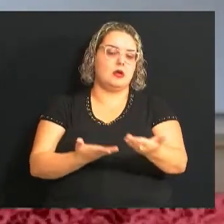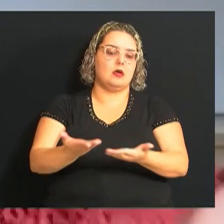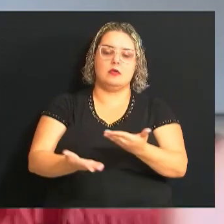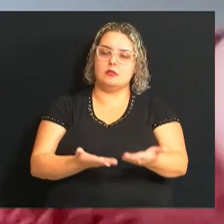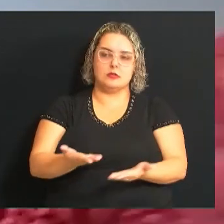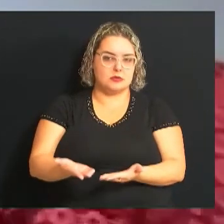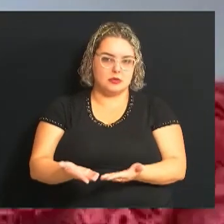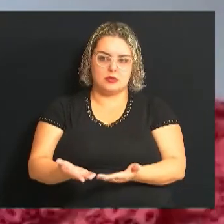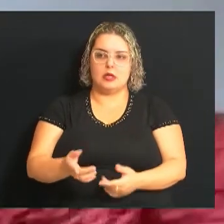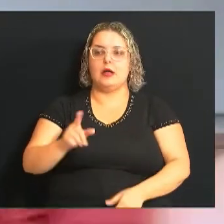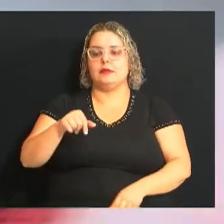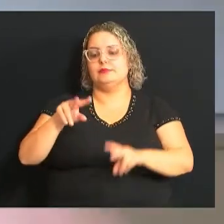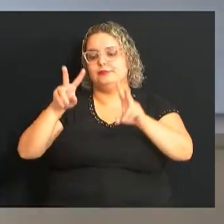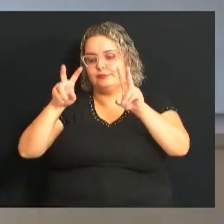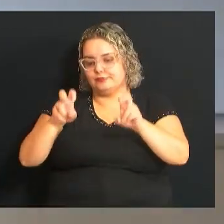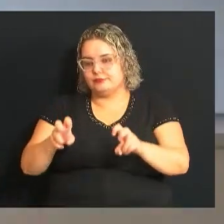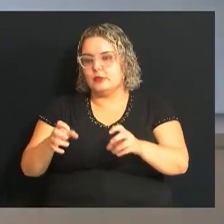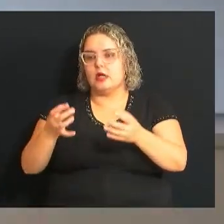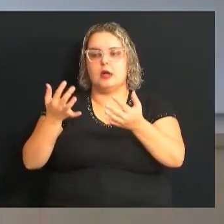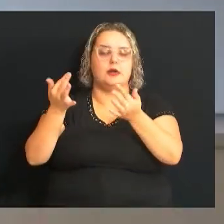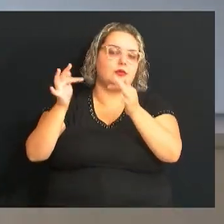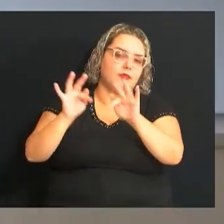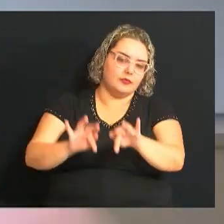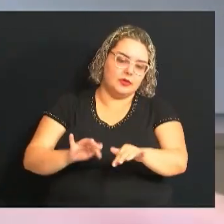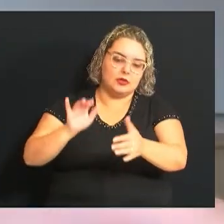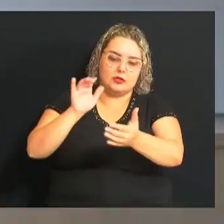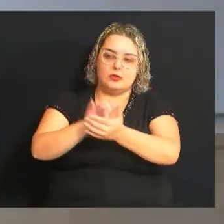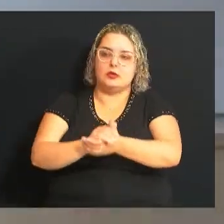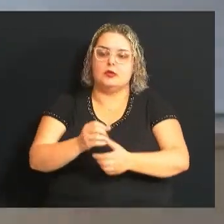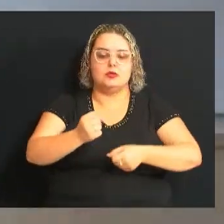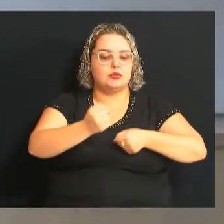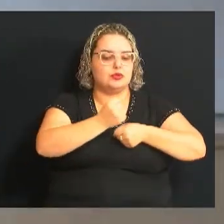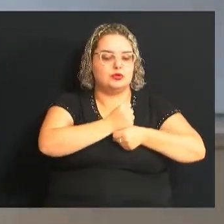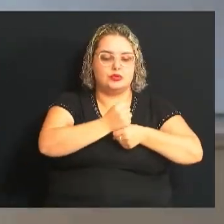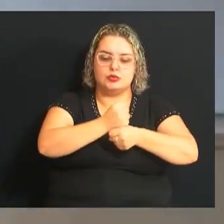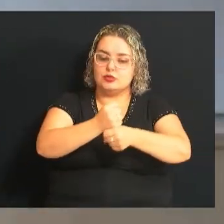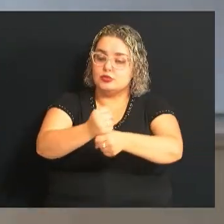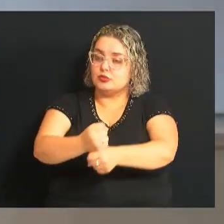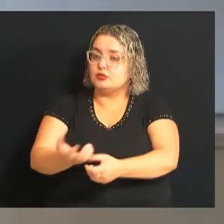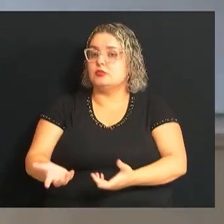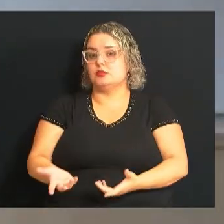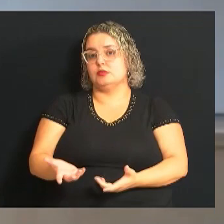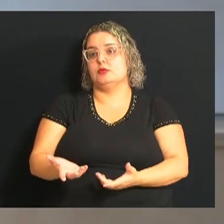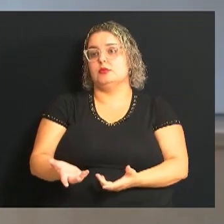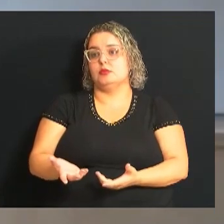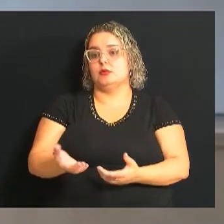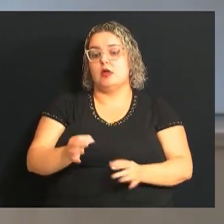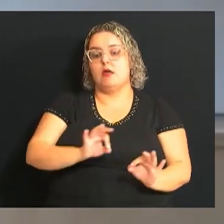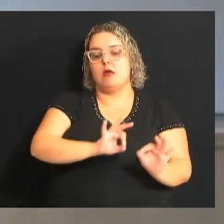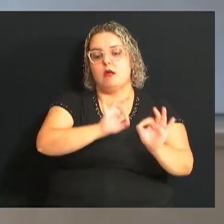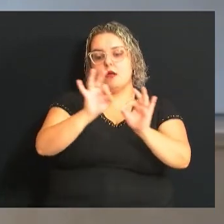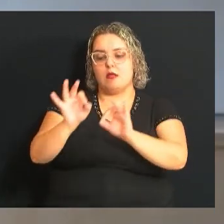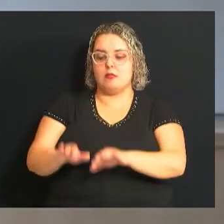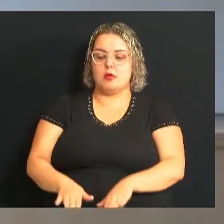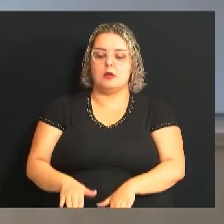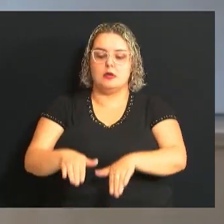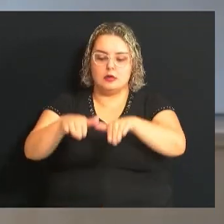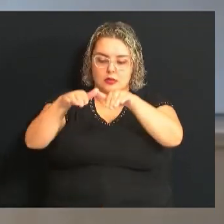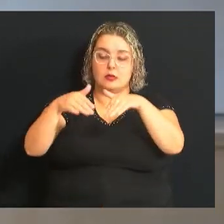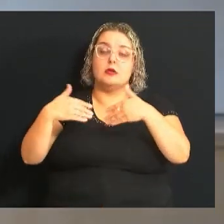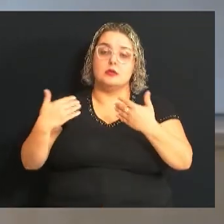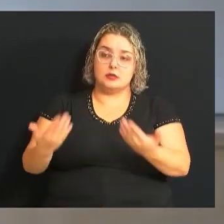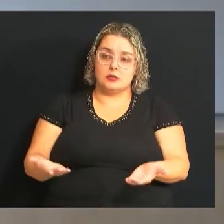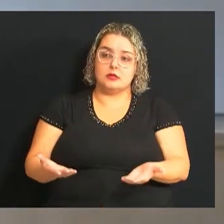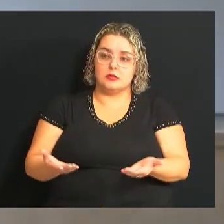essa questão do fim do casamento anos e anos enquanto acompanham o crescimento dos filhos. E aí eles